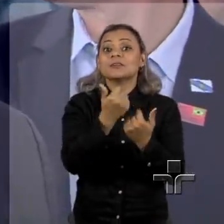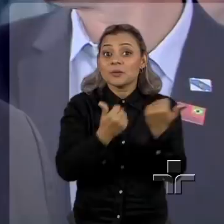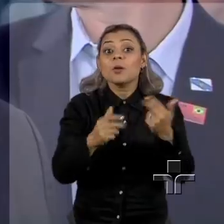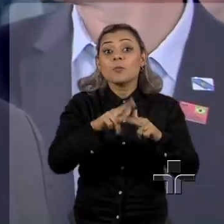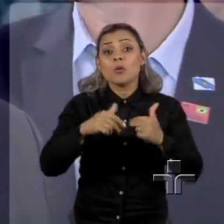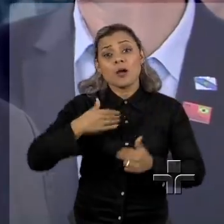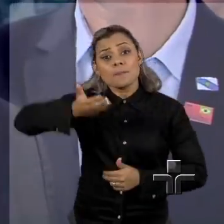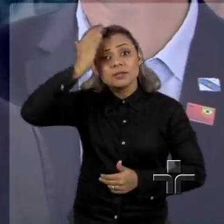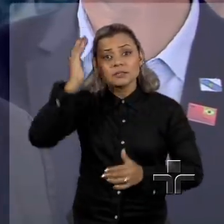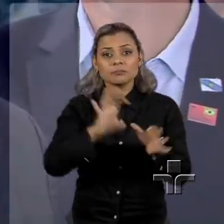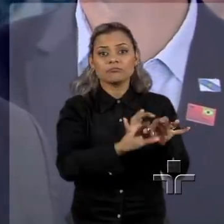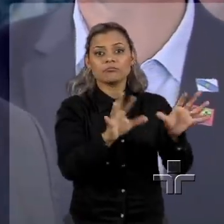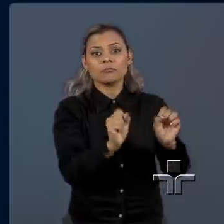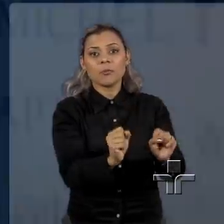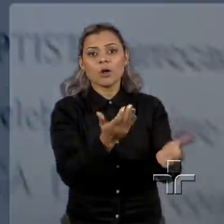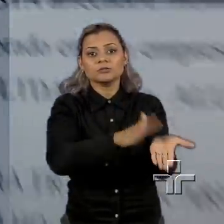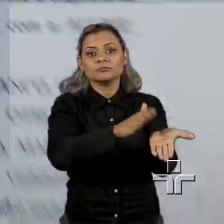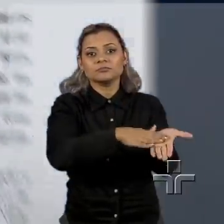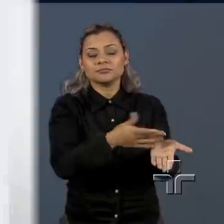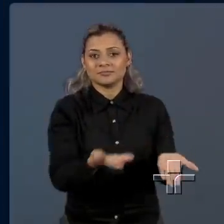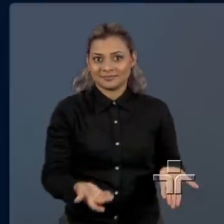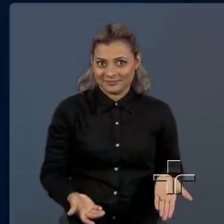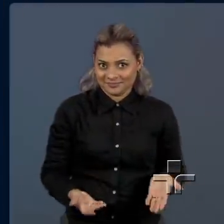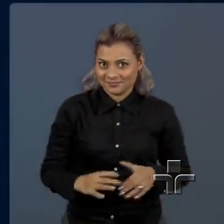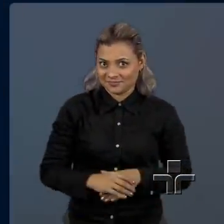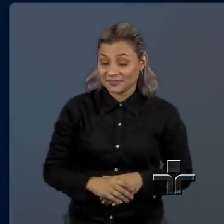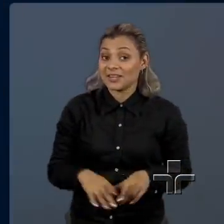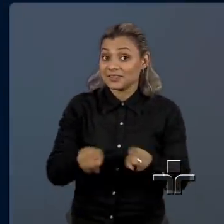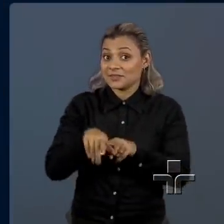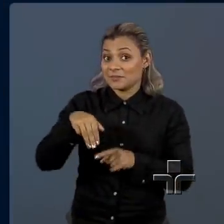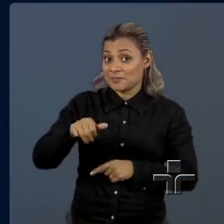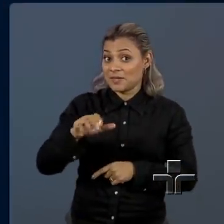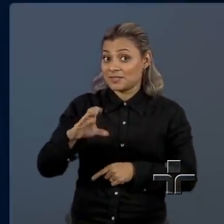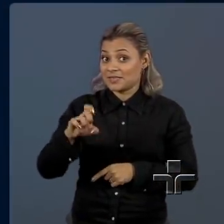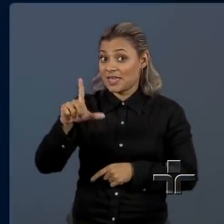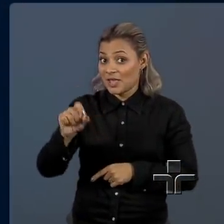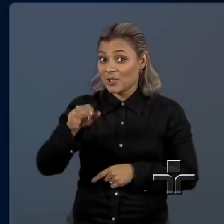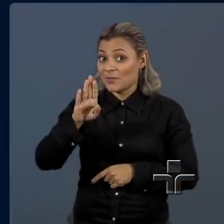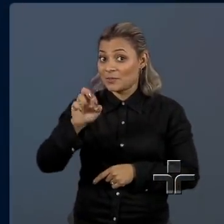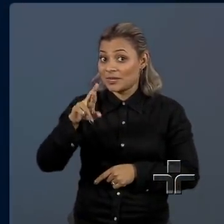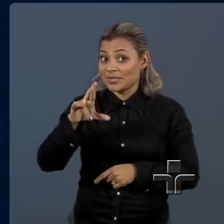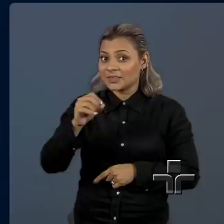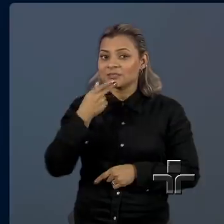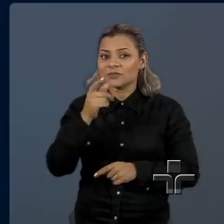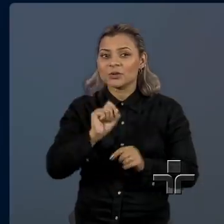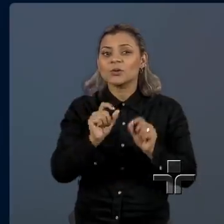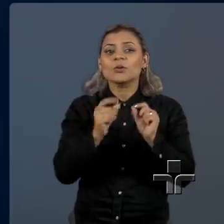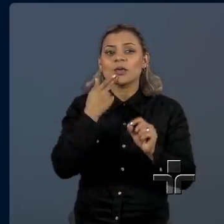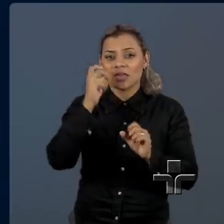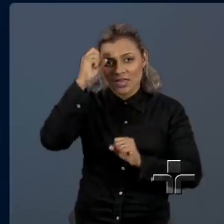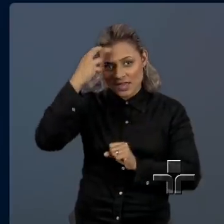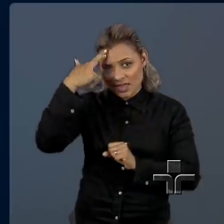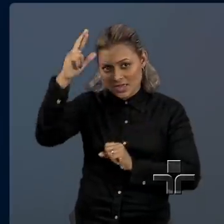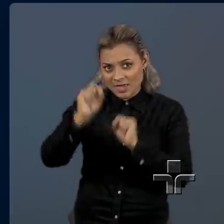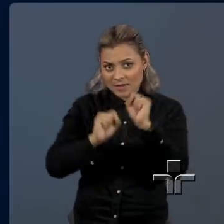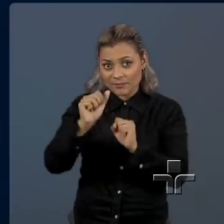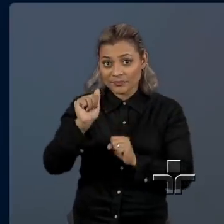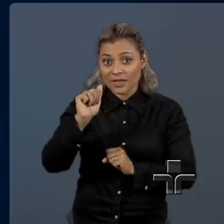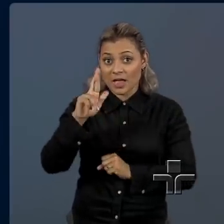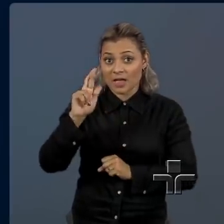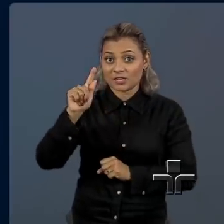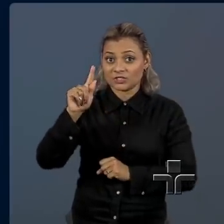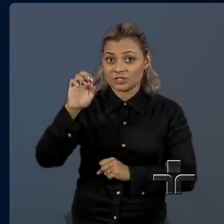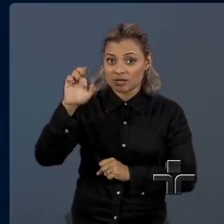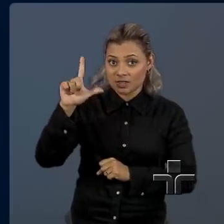do ex-presidente Michel Temer. Em despacho, Marcelo Bretas diz que a Argelan, empresa do coronel, participou do